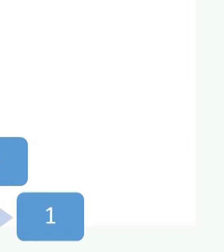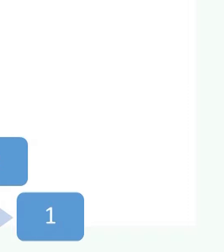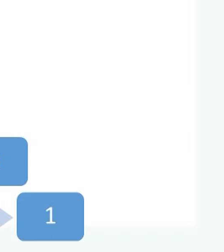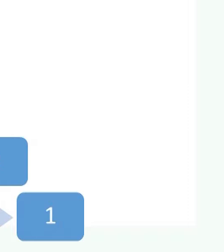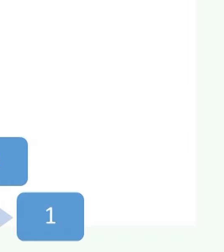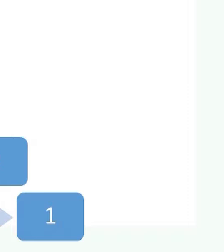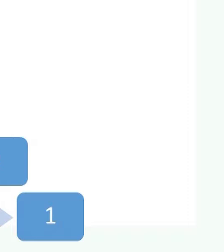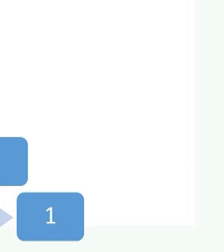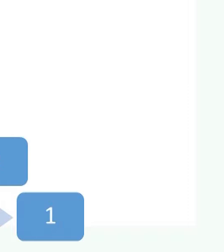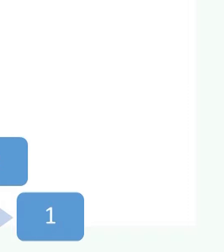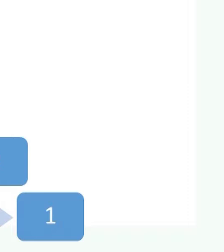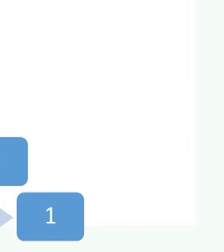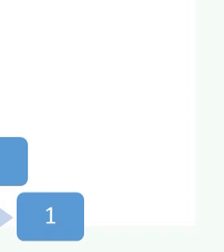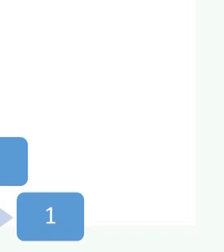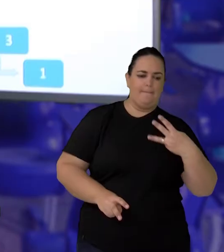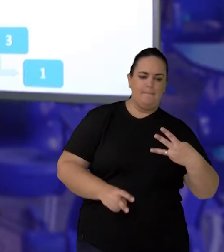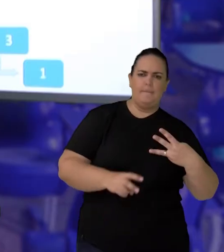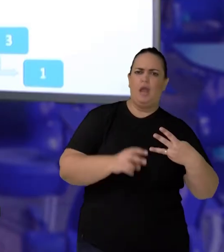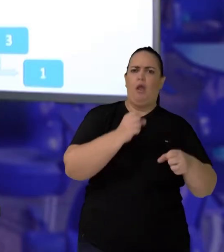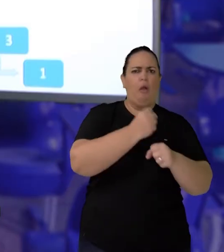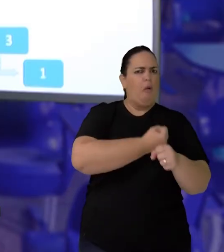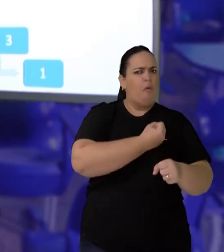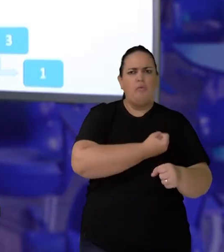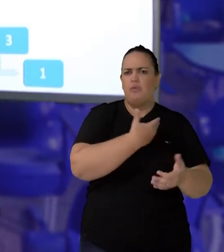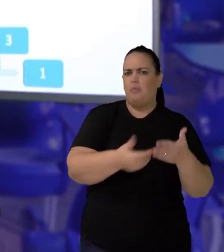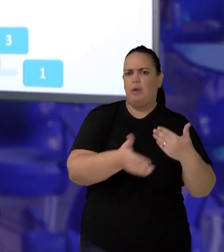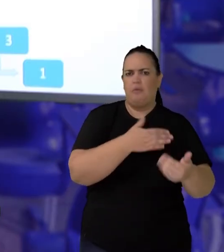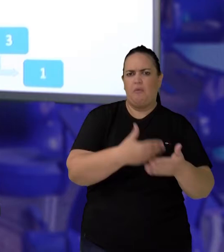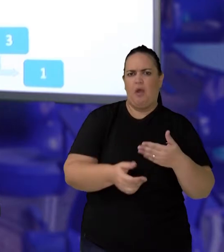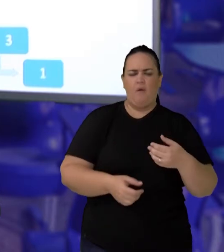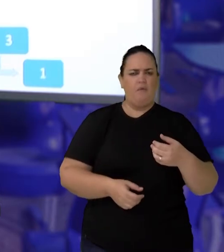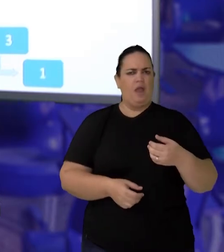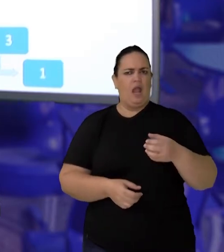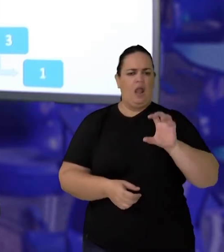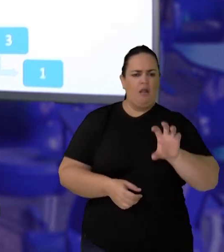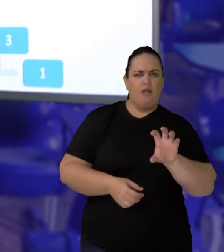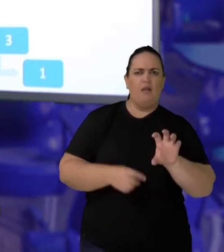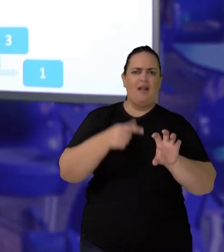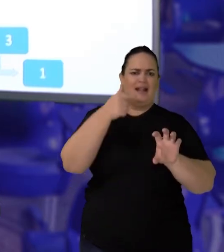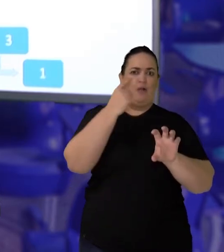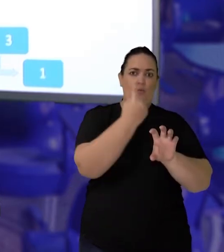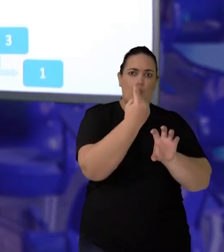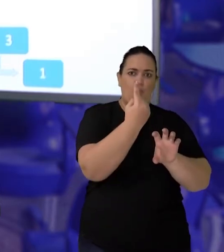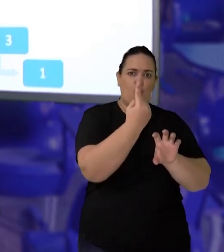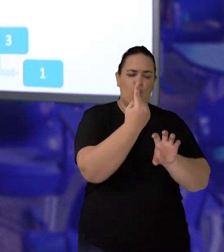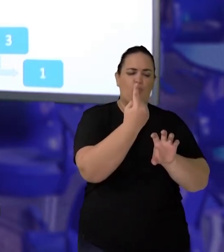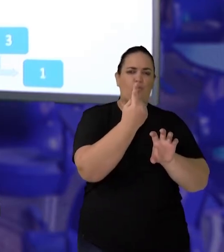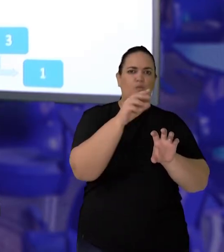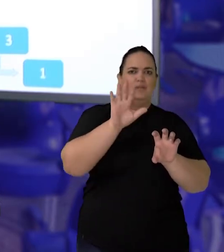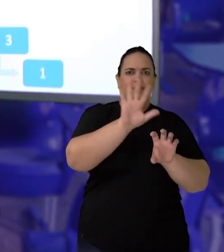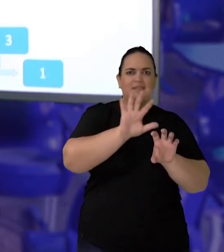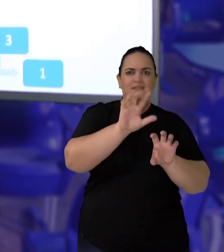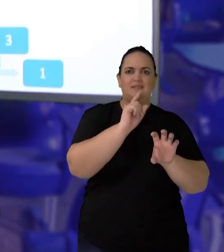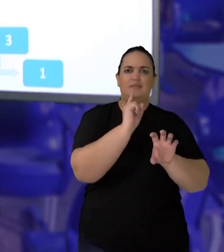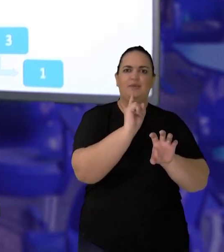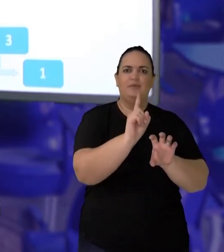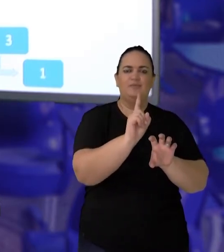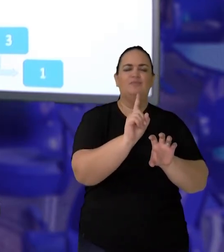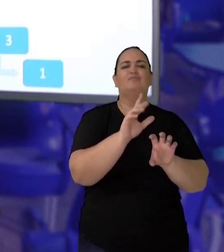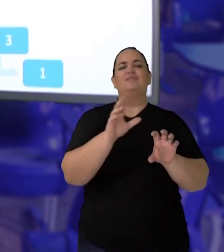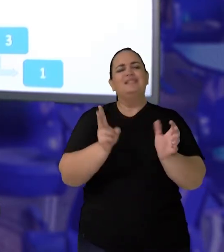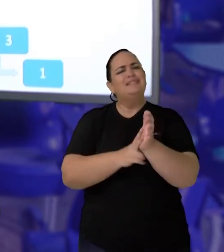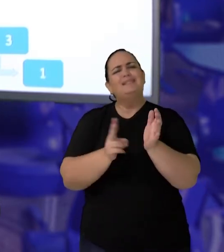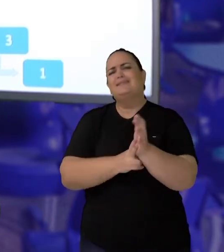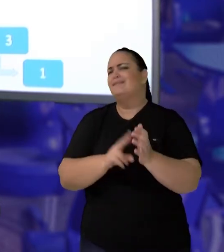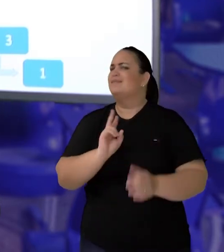todo número elevado a zero ser 1. E isso é para todo e qualquer cálculo, beleza? Espero que vocês